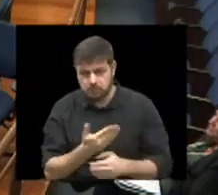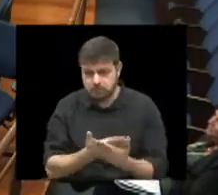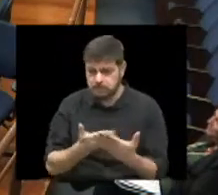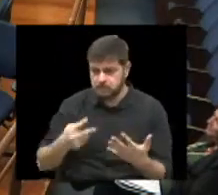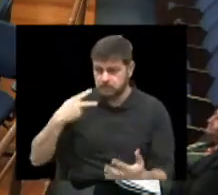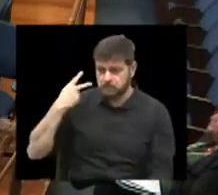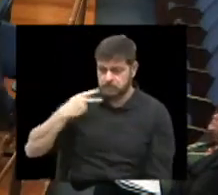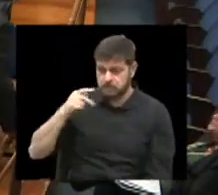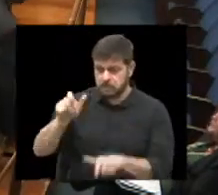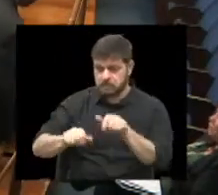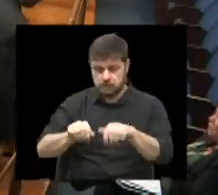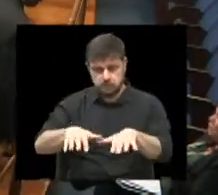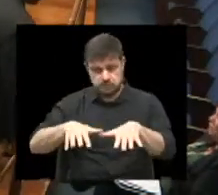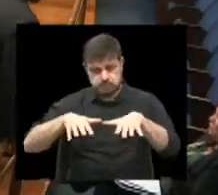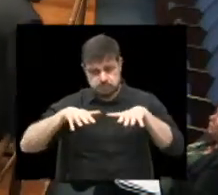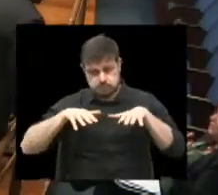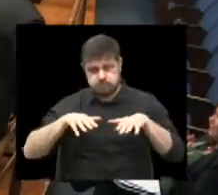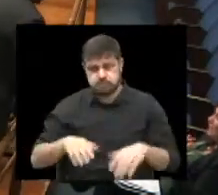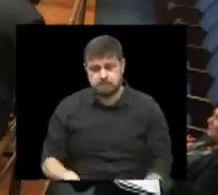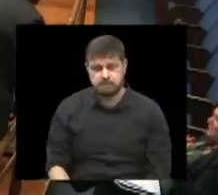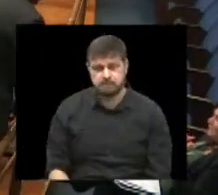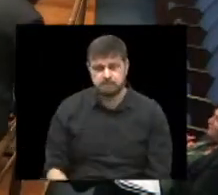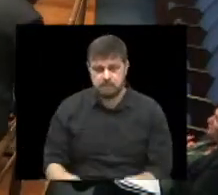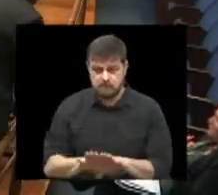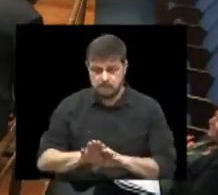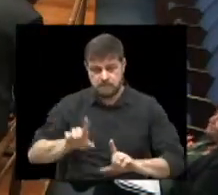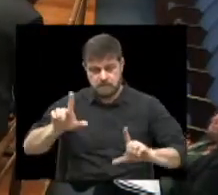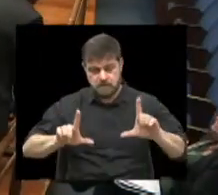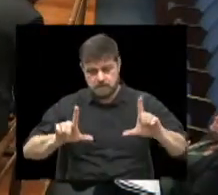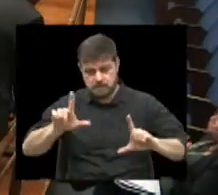aqui presente na Câmara, público